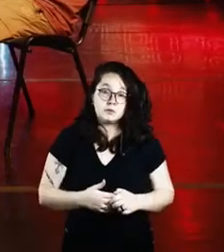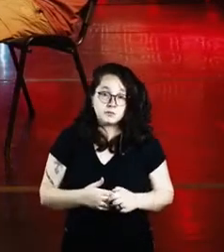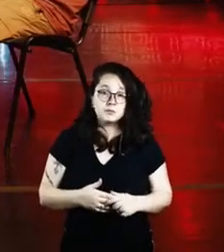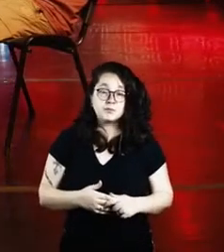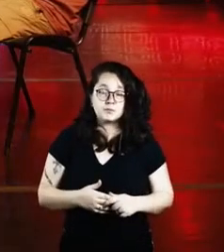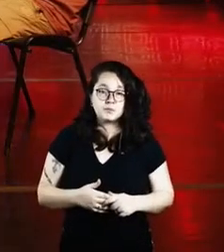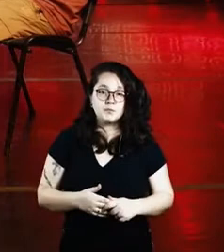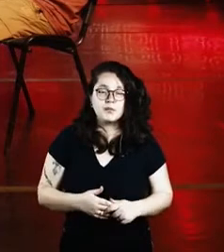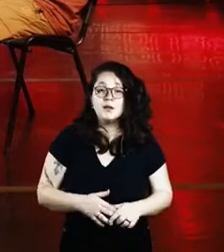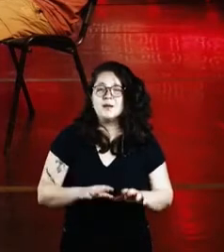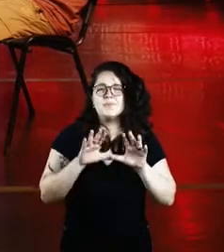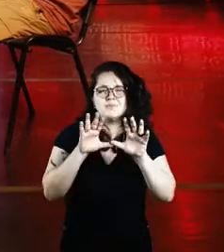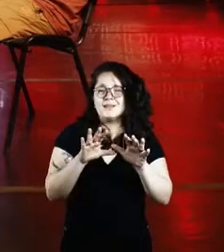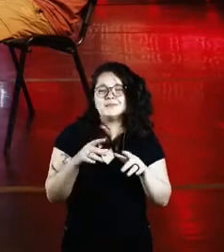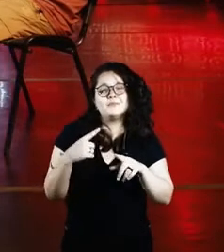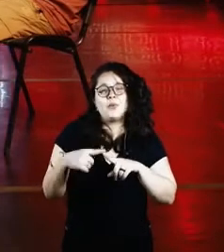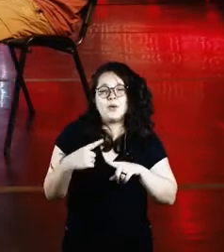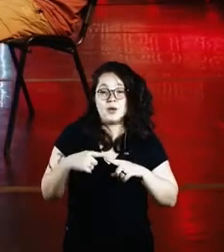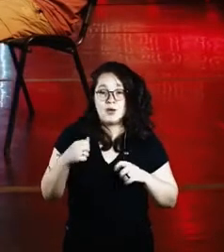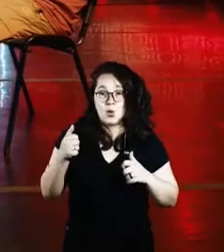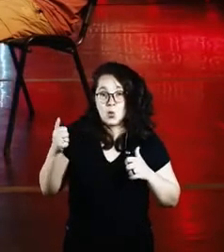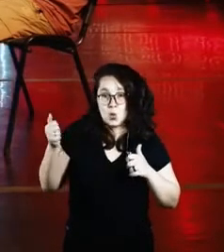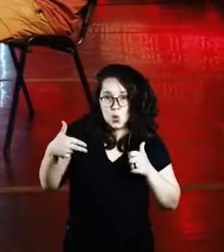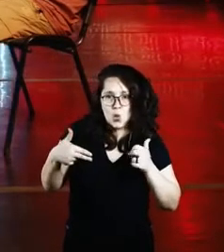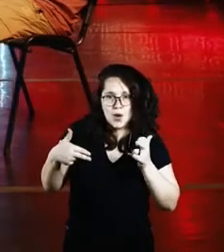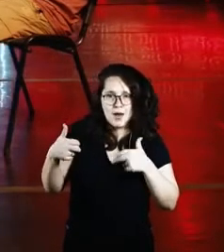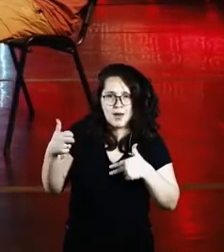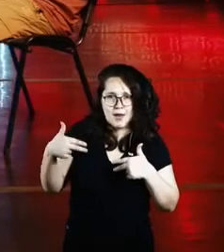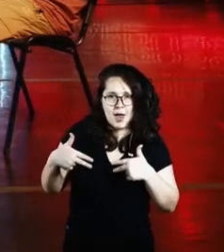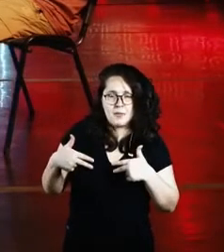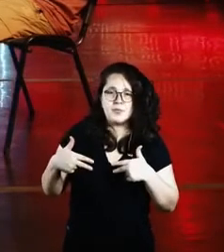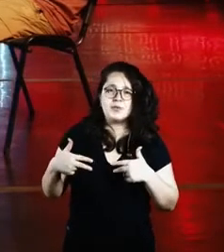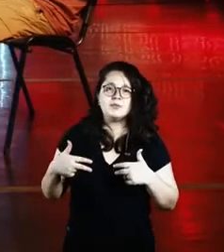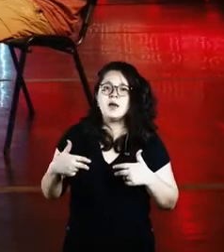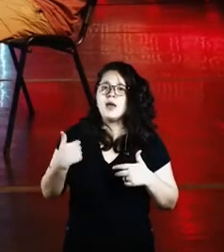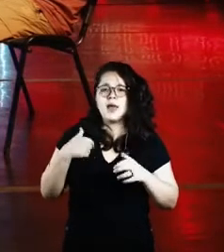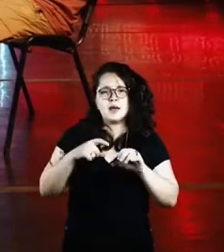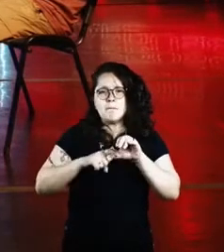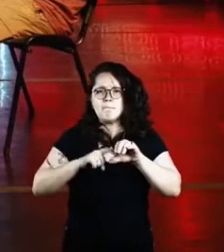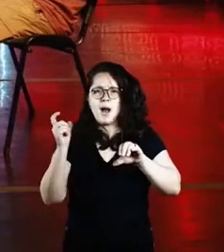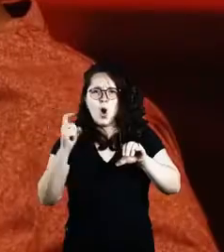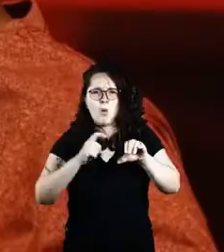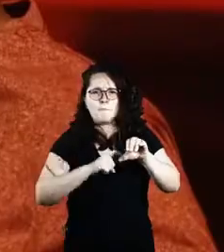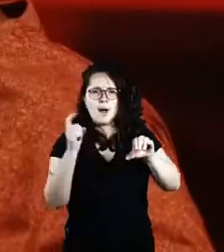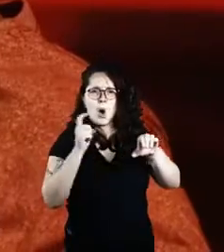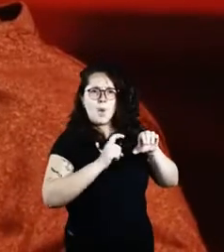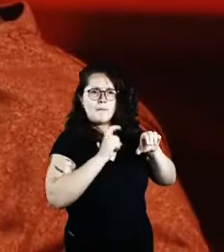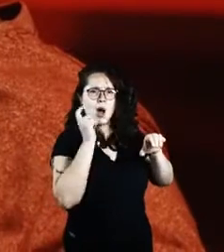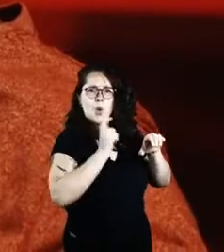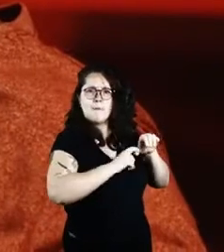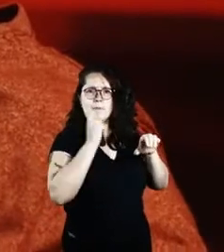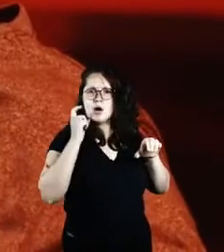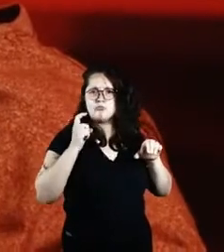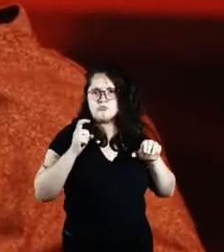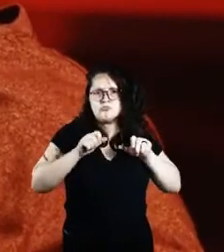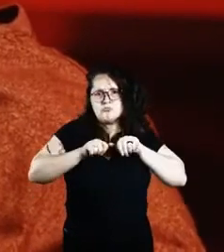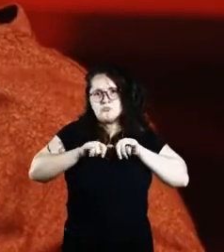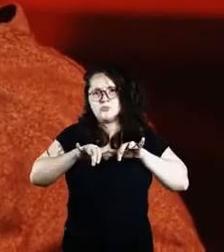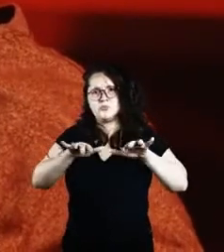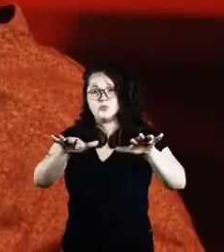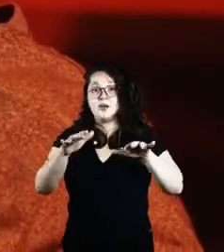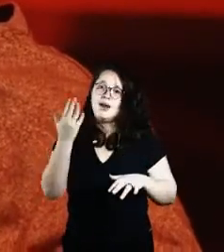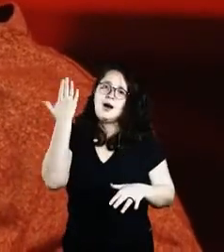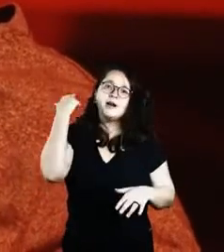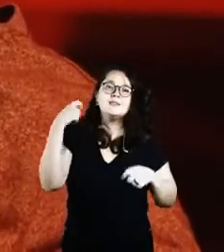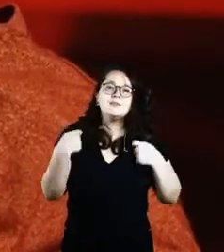o rap, ele tomou uma proporção assim de não depender mais de ninguém, eu acho. Porque antigamente a gente dependia da MTV,